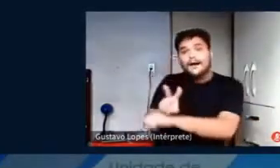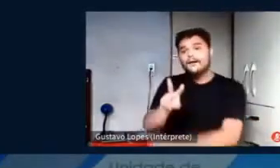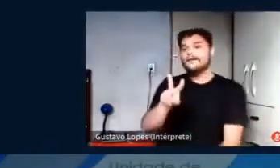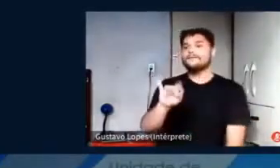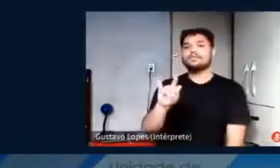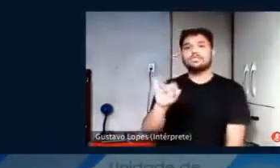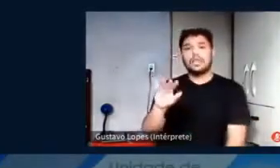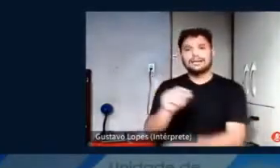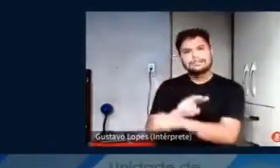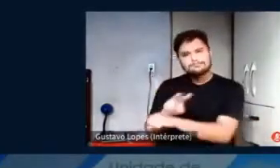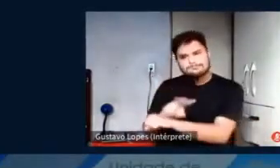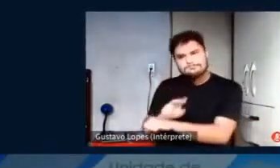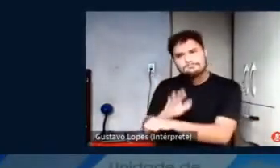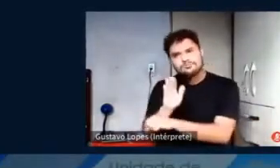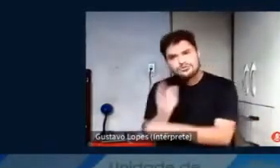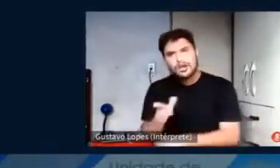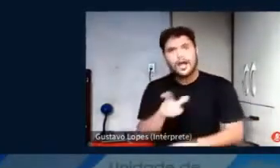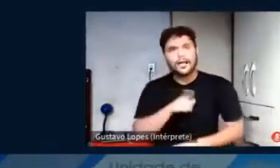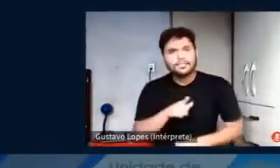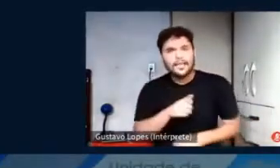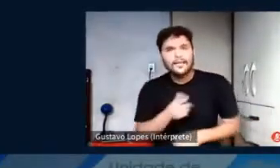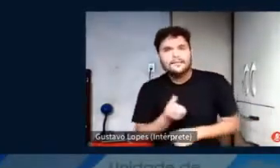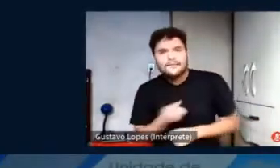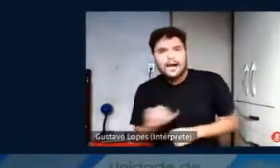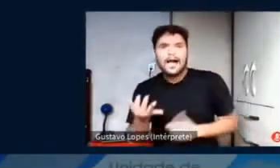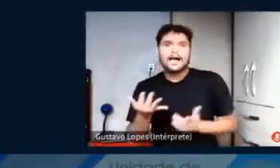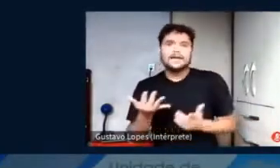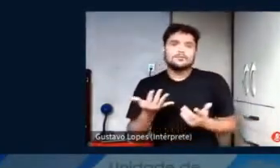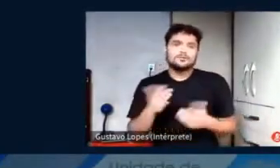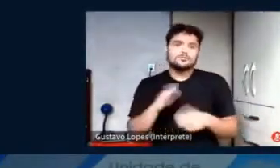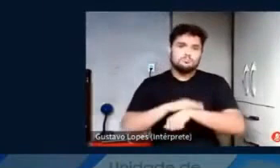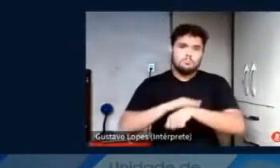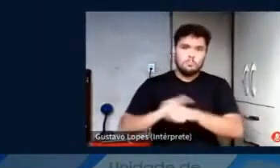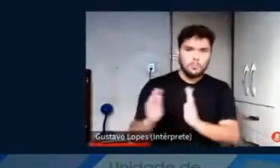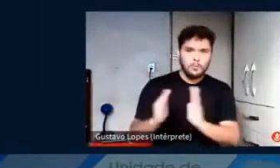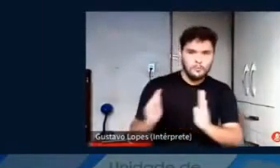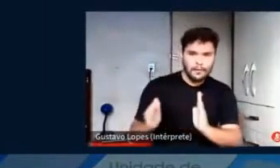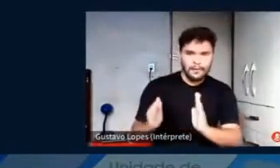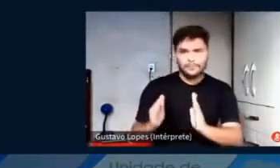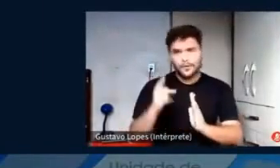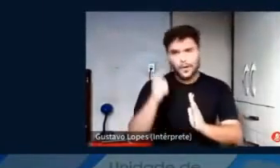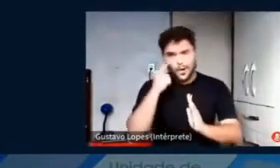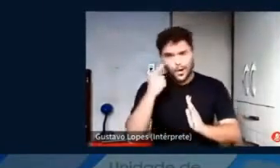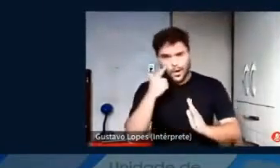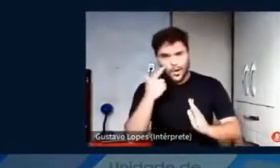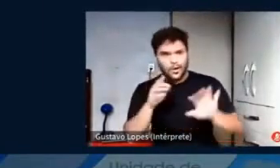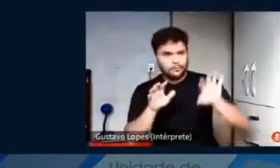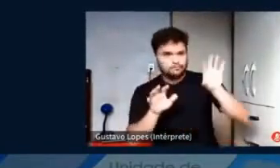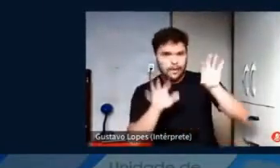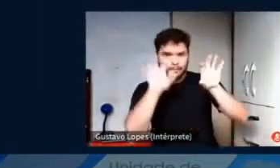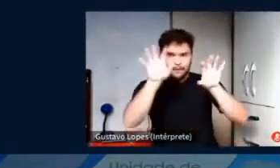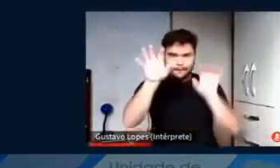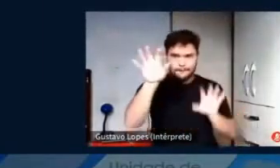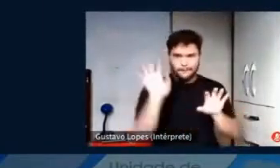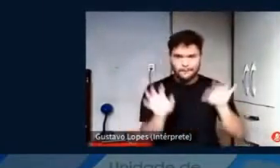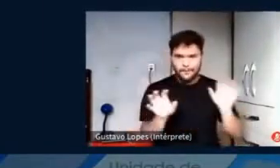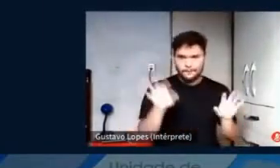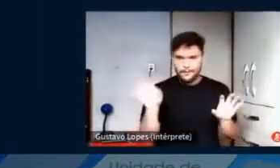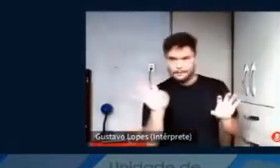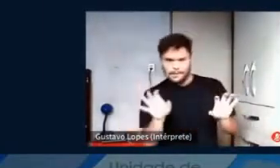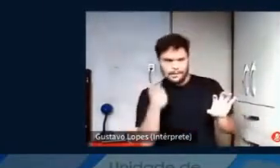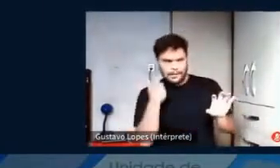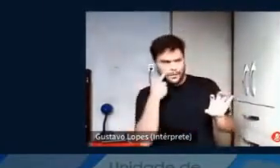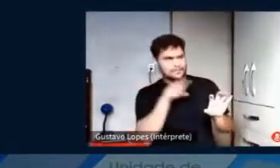enorme de situações, é como se fosse um ladrilho português, em que eu tenho que construir um